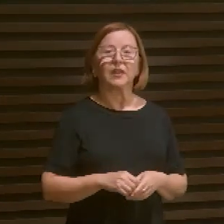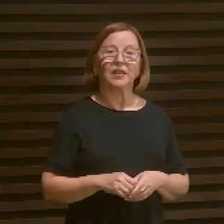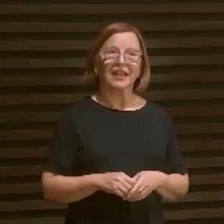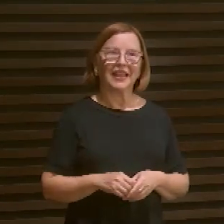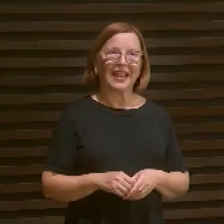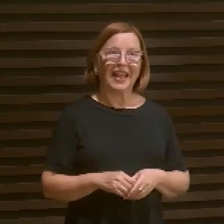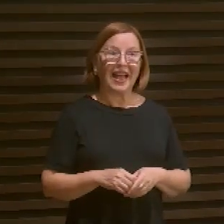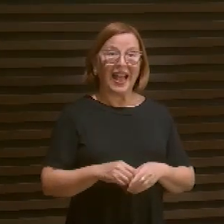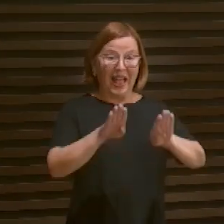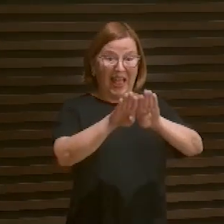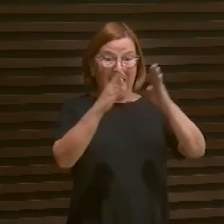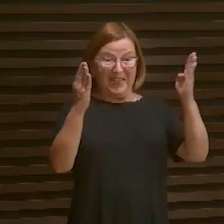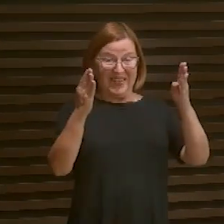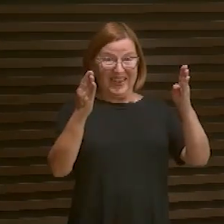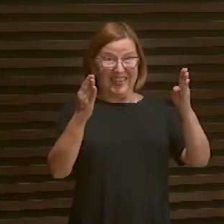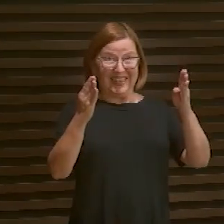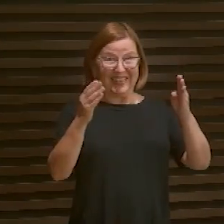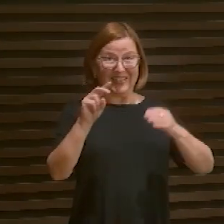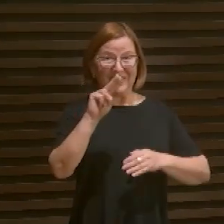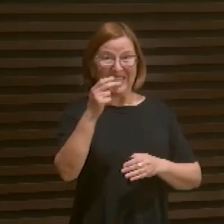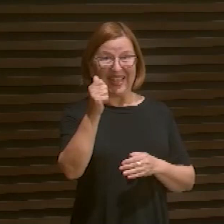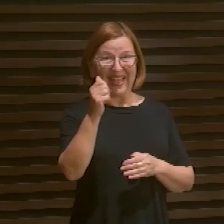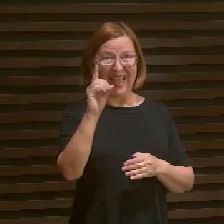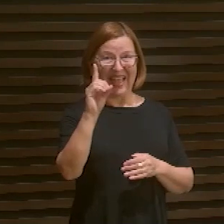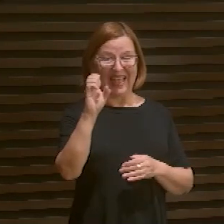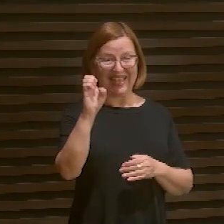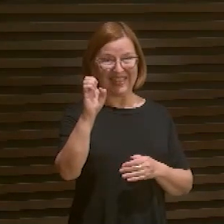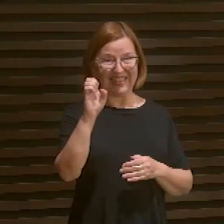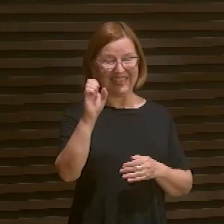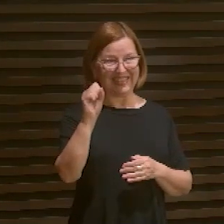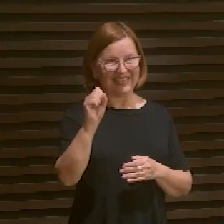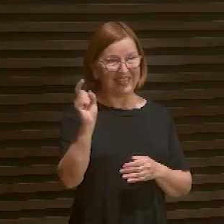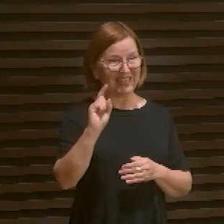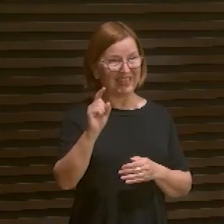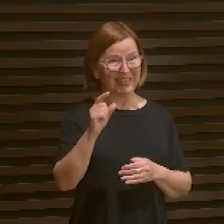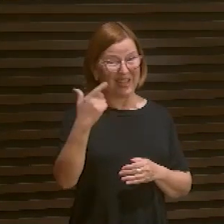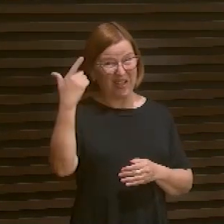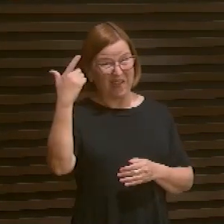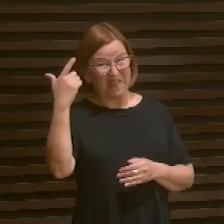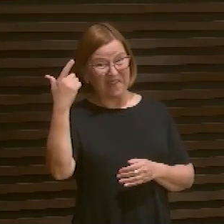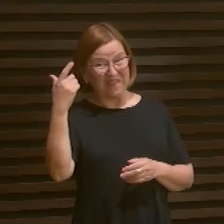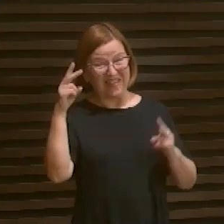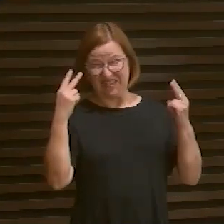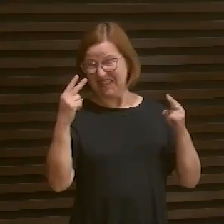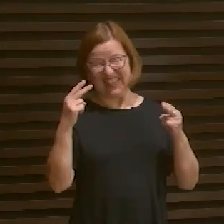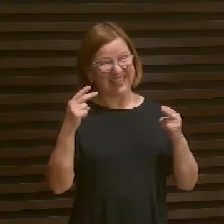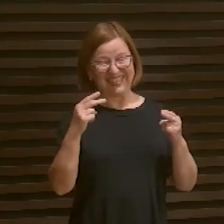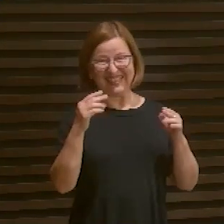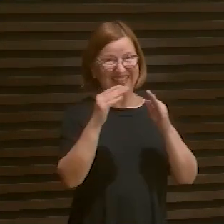não prevalecerão contra a igreja. Você crê nisso aqui, meu irmão? Pois é, pois